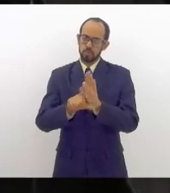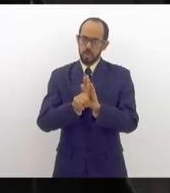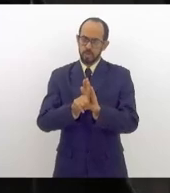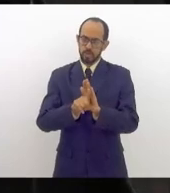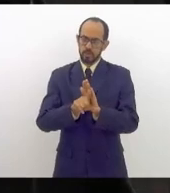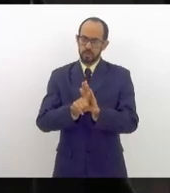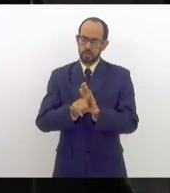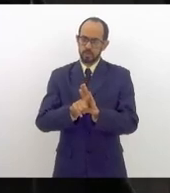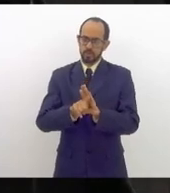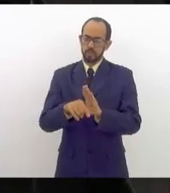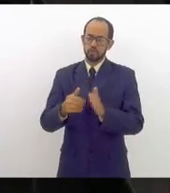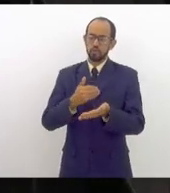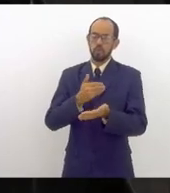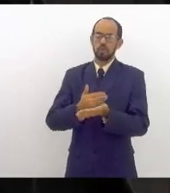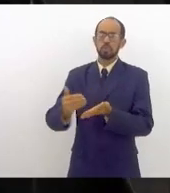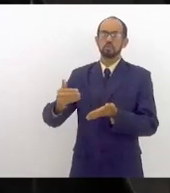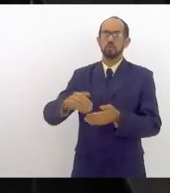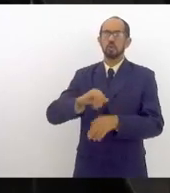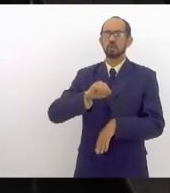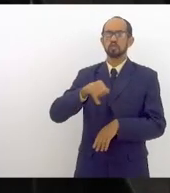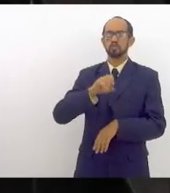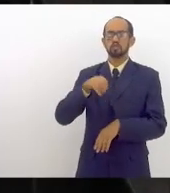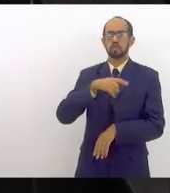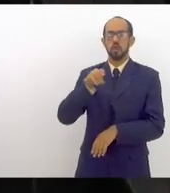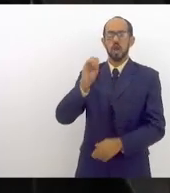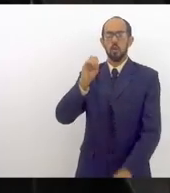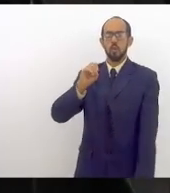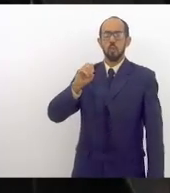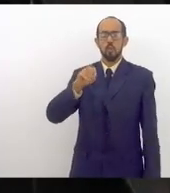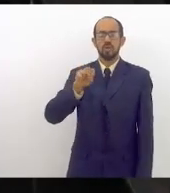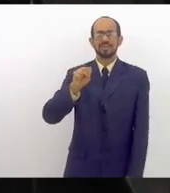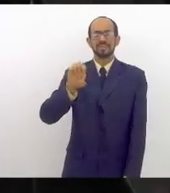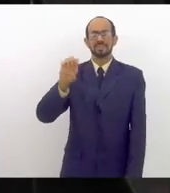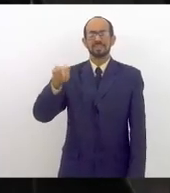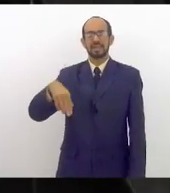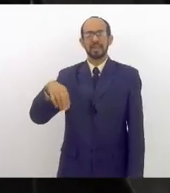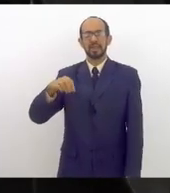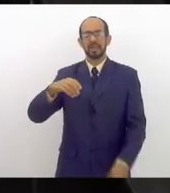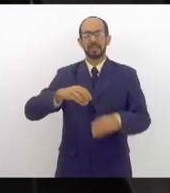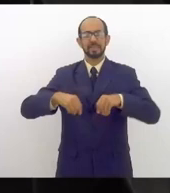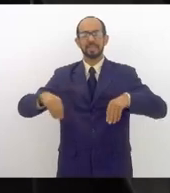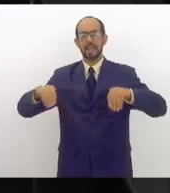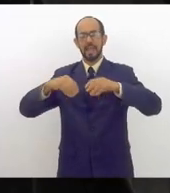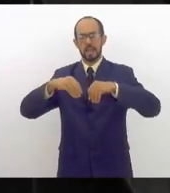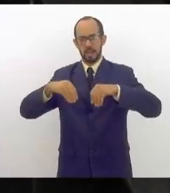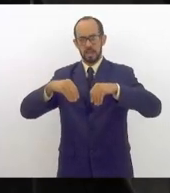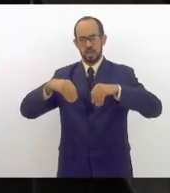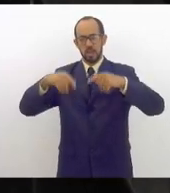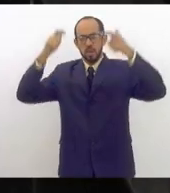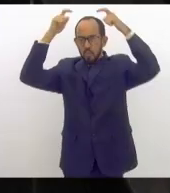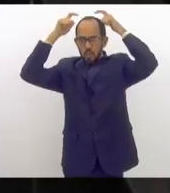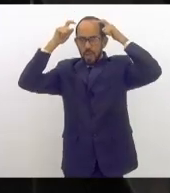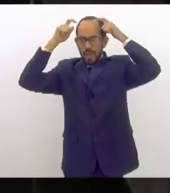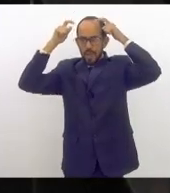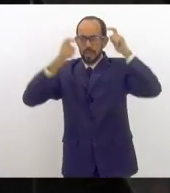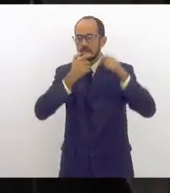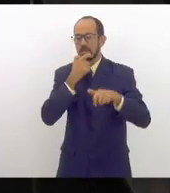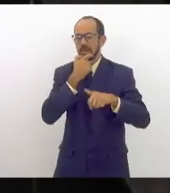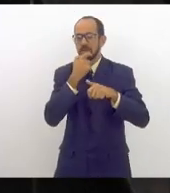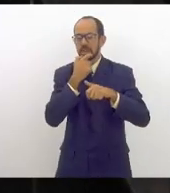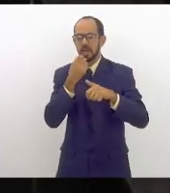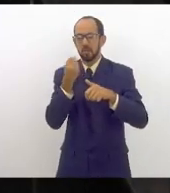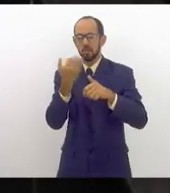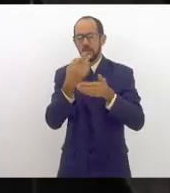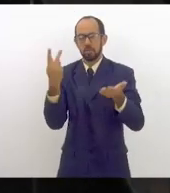João Sem Terra, aquele rei da Inglaterra, onde, quando houve uma rebelião dos